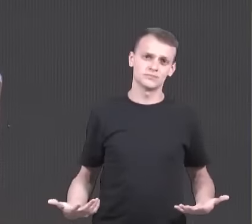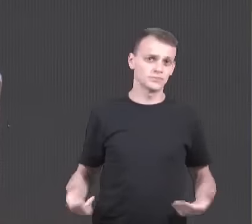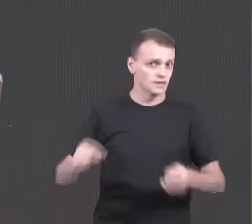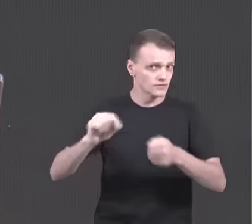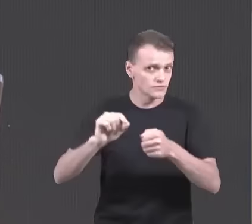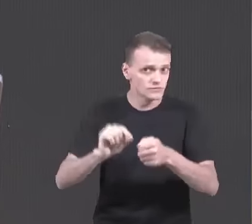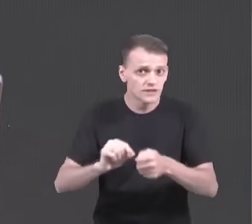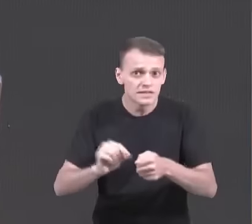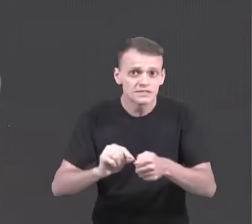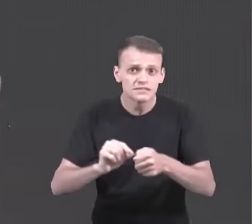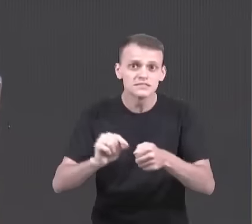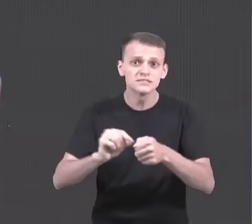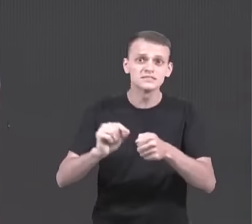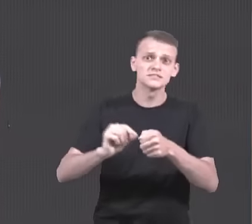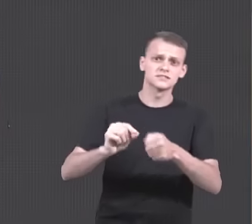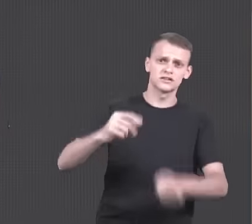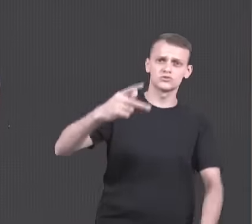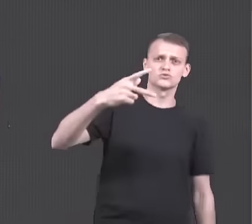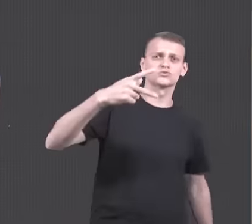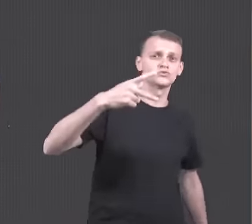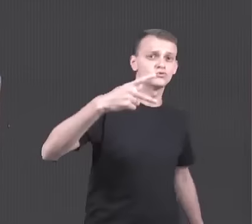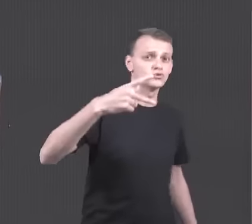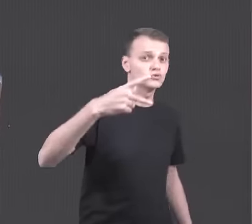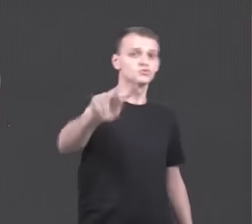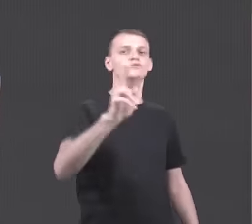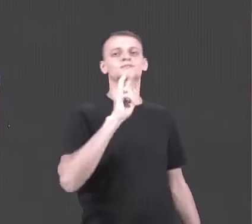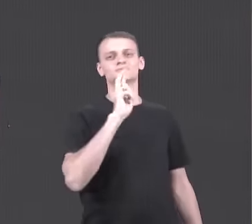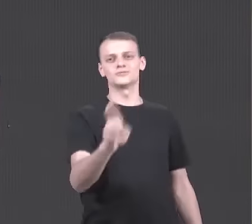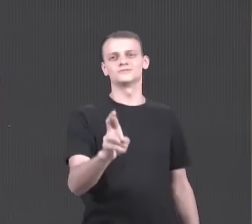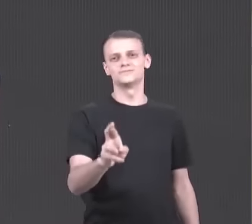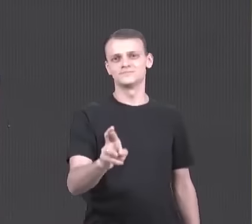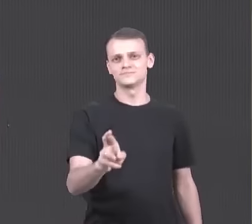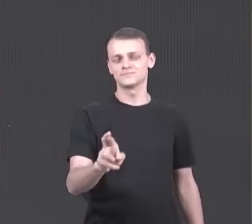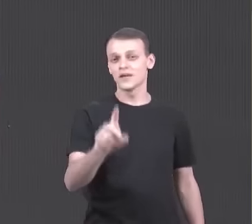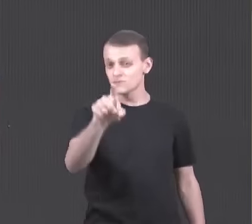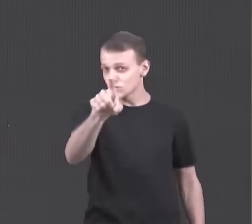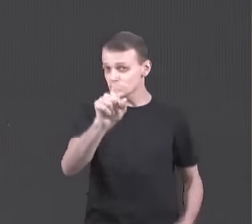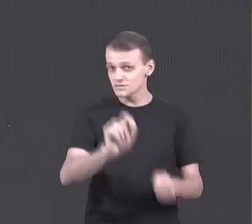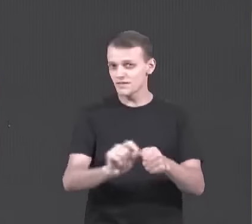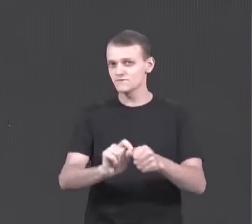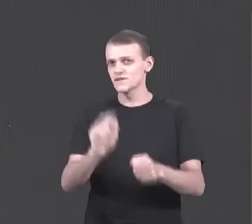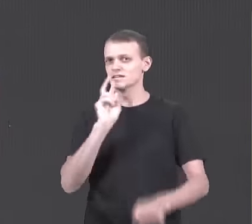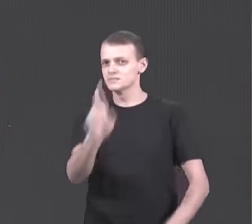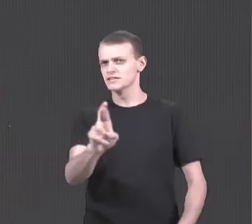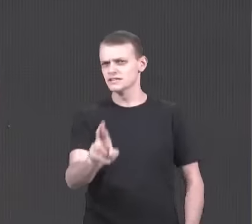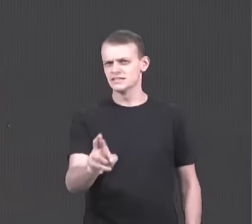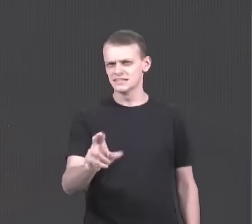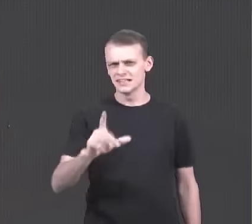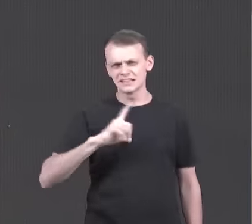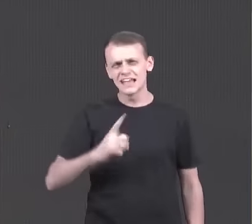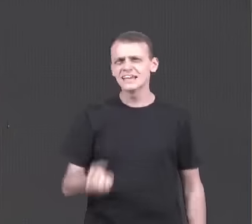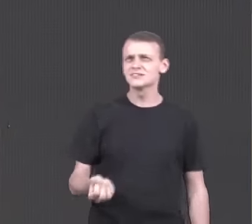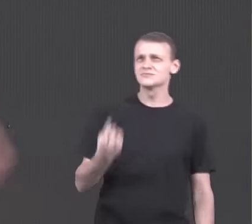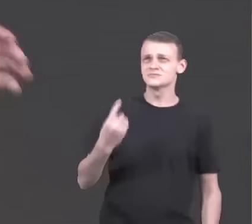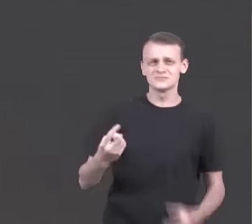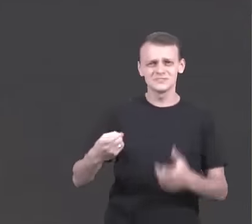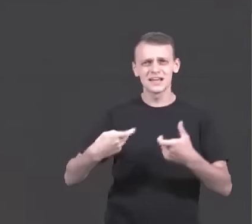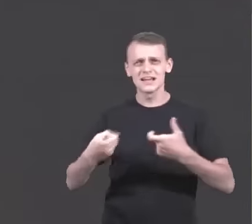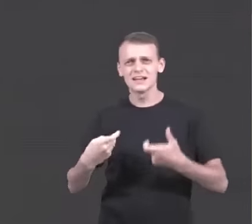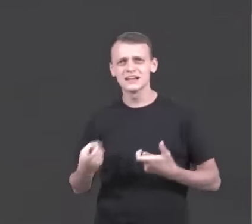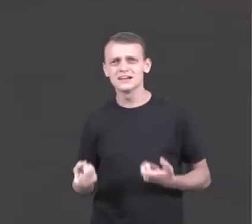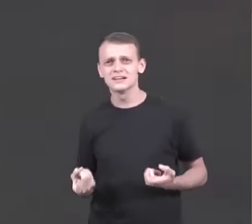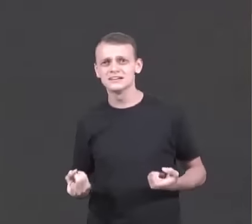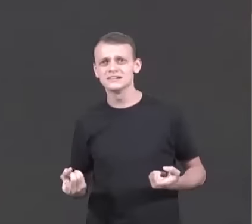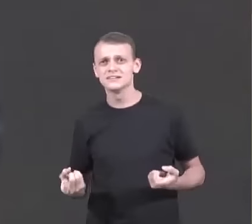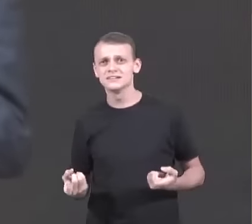Faça a sua resposta. Haverá guerras, rumores de